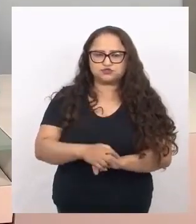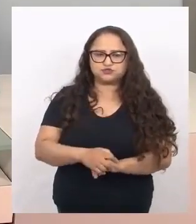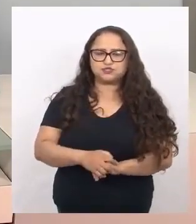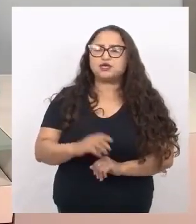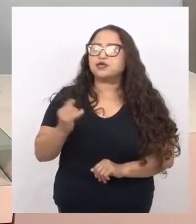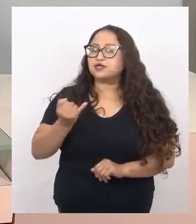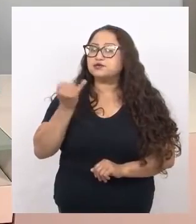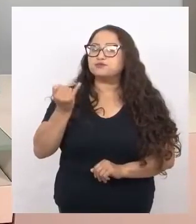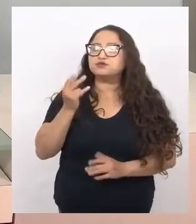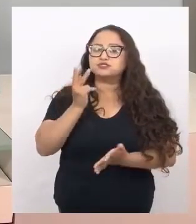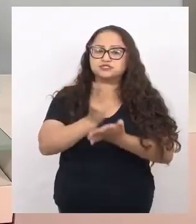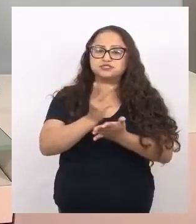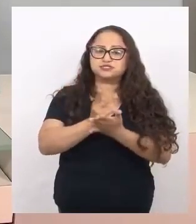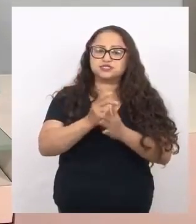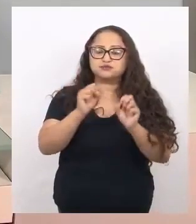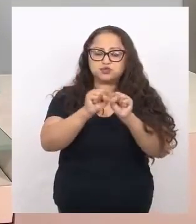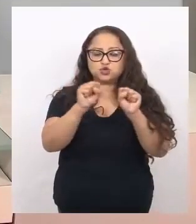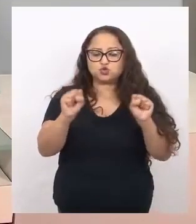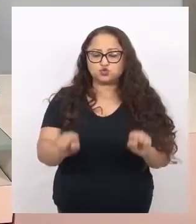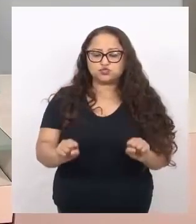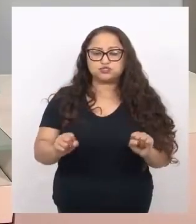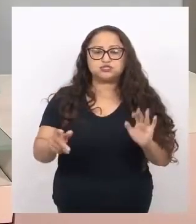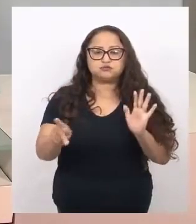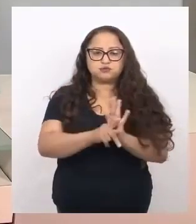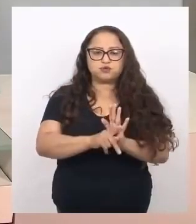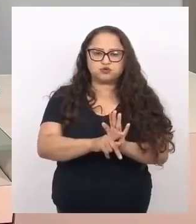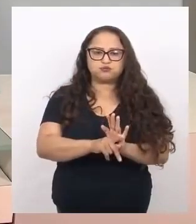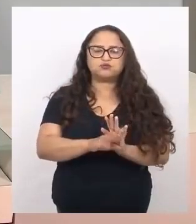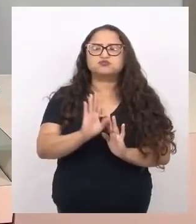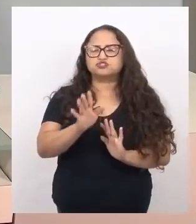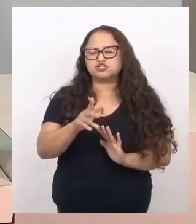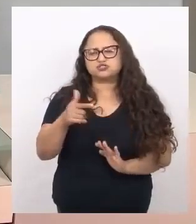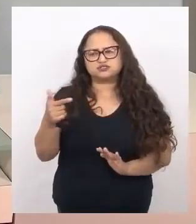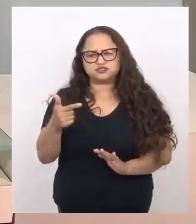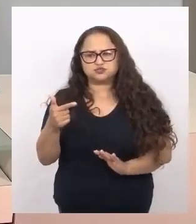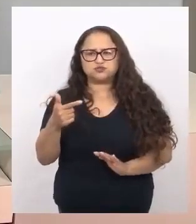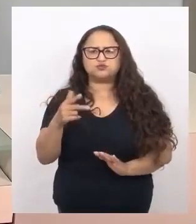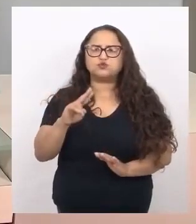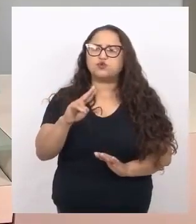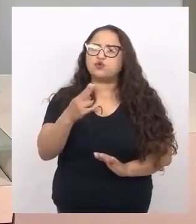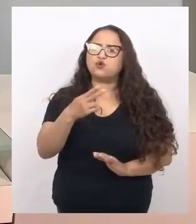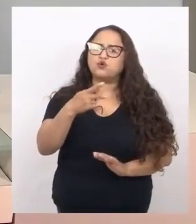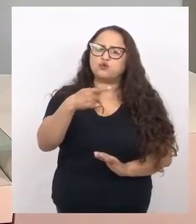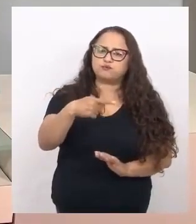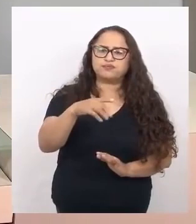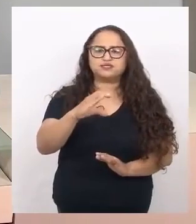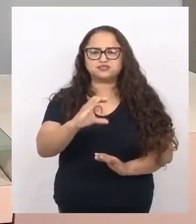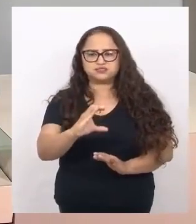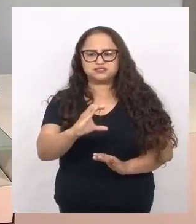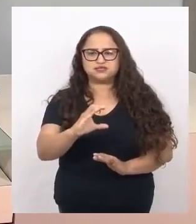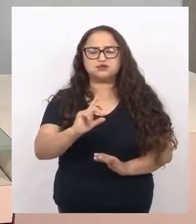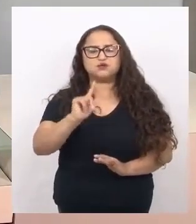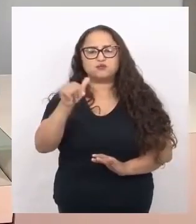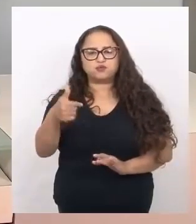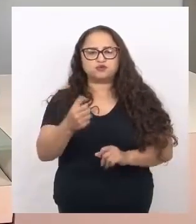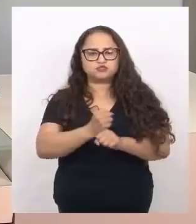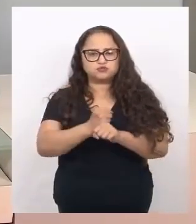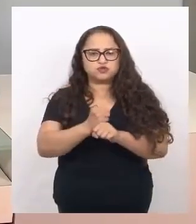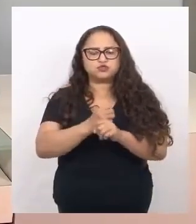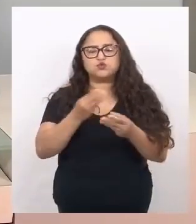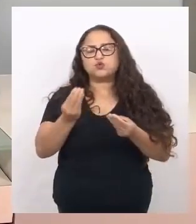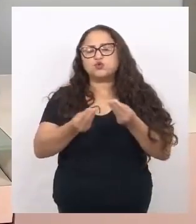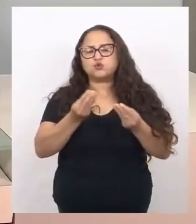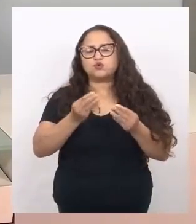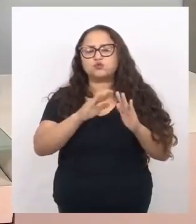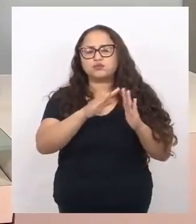dessa designação no sistema, daqueles professores que serão vice ou serão PC no ano que vem, como é que a escola ou a diretoria